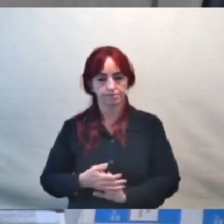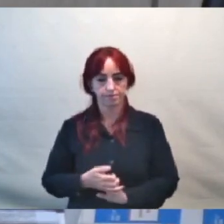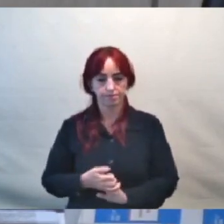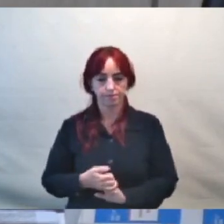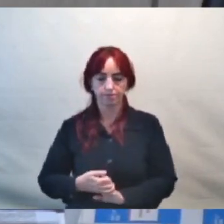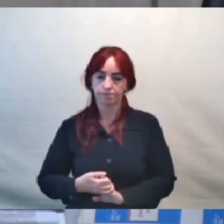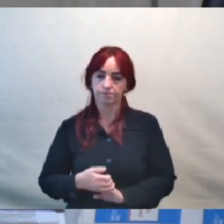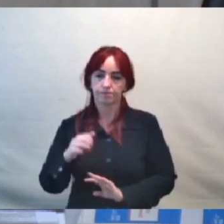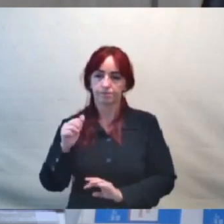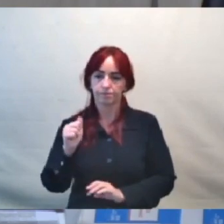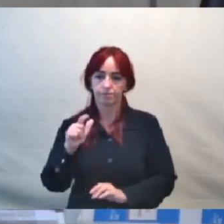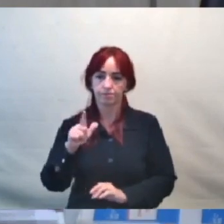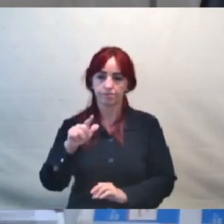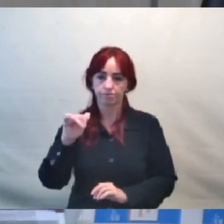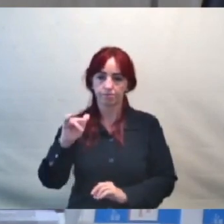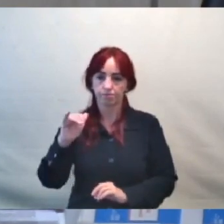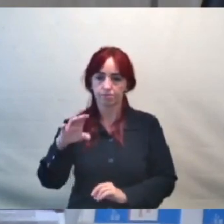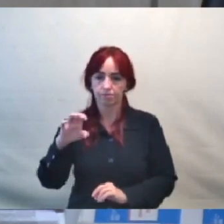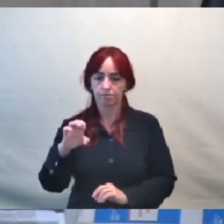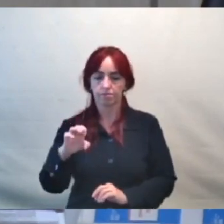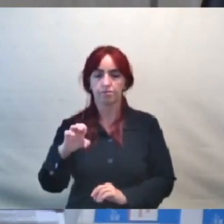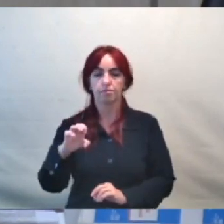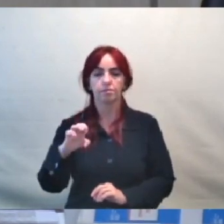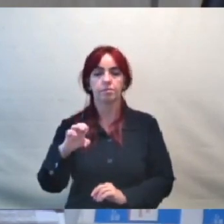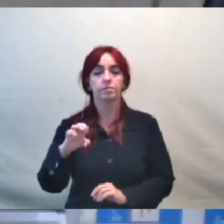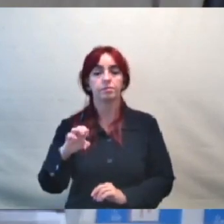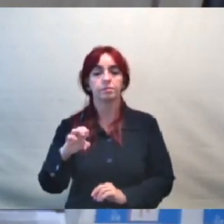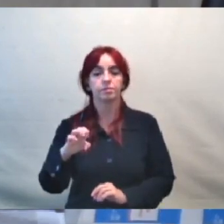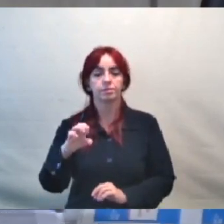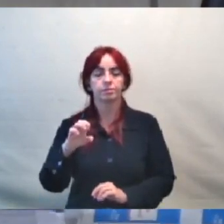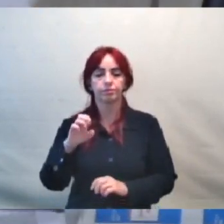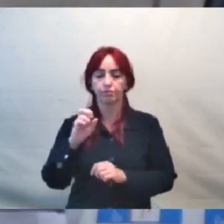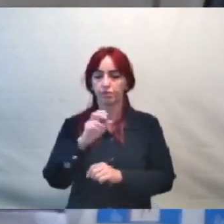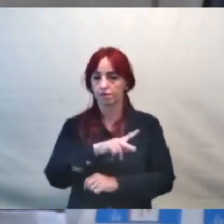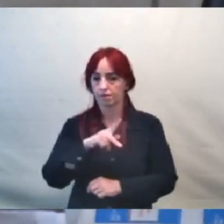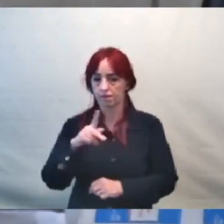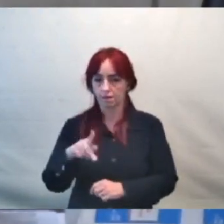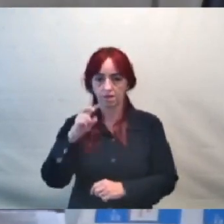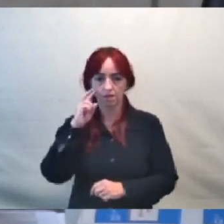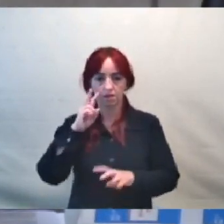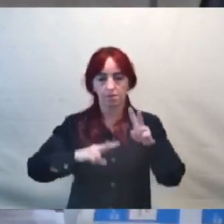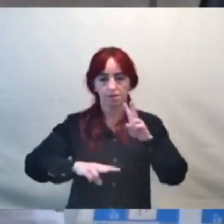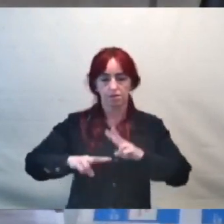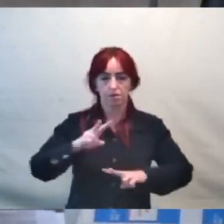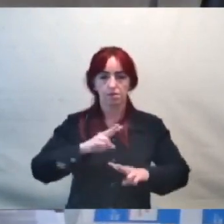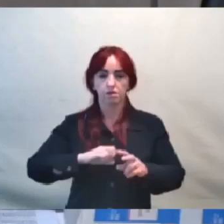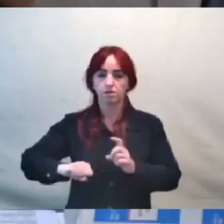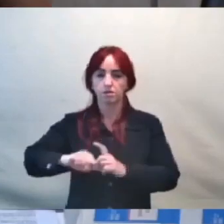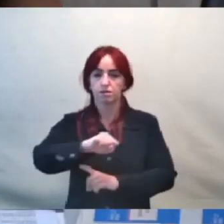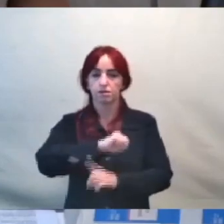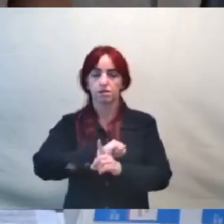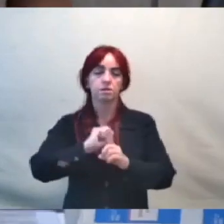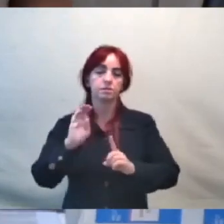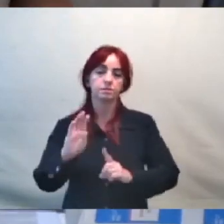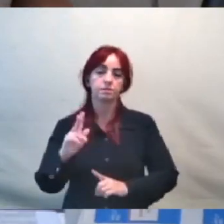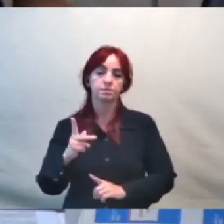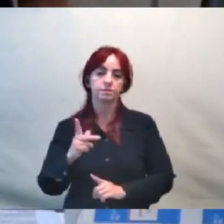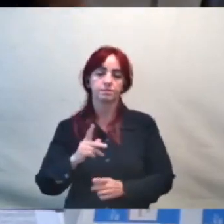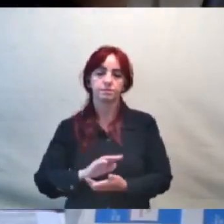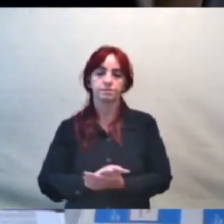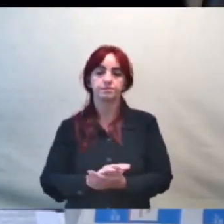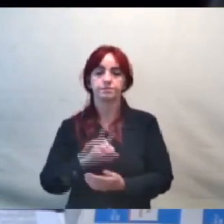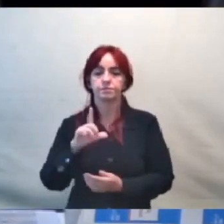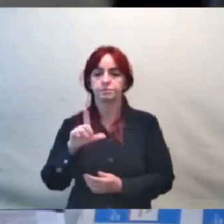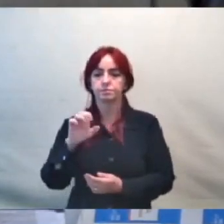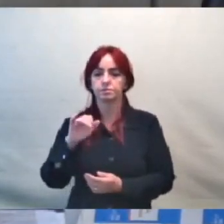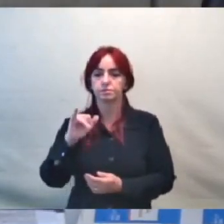Alice Maria, né, que é a presidente do Observatório Social de Belo Horizonte, que vai... Hã? Leice,